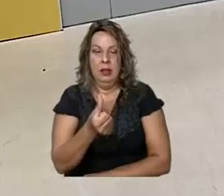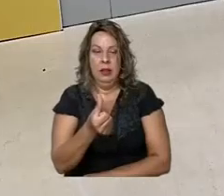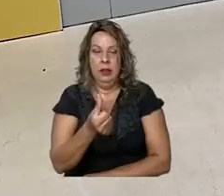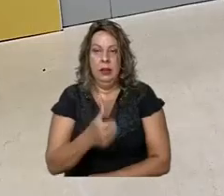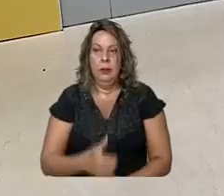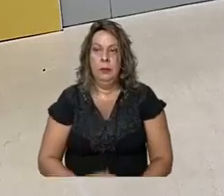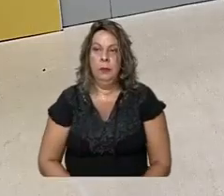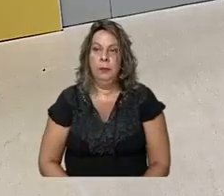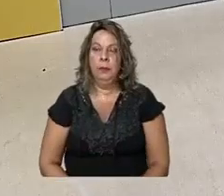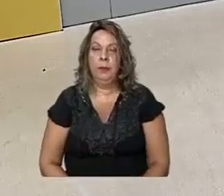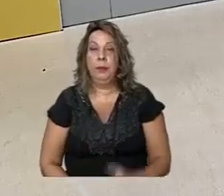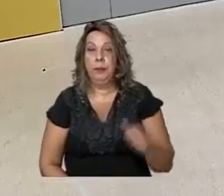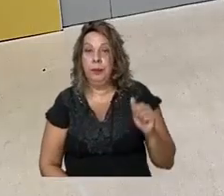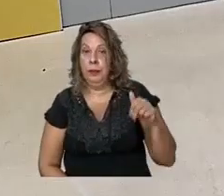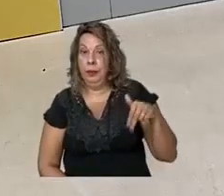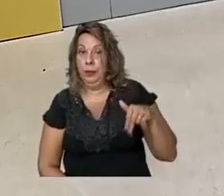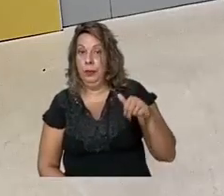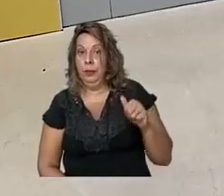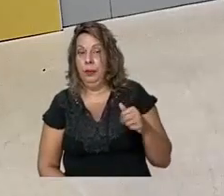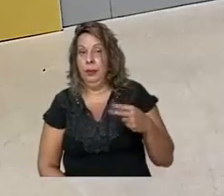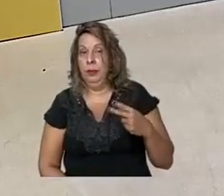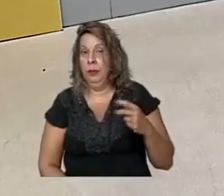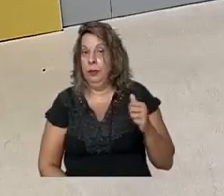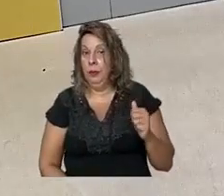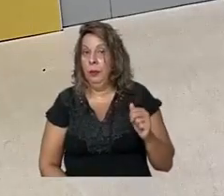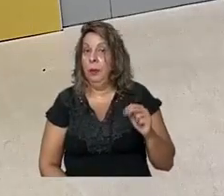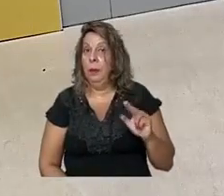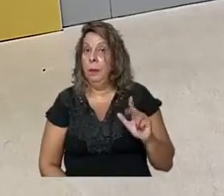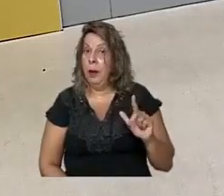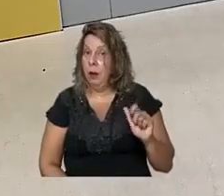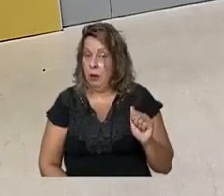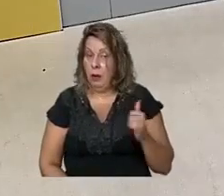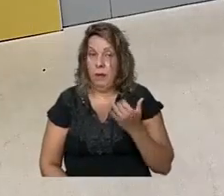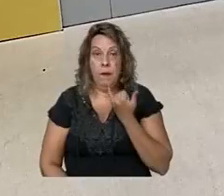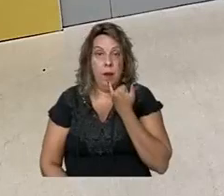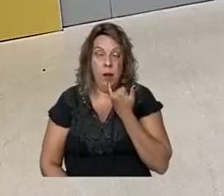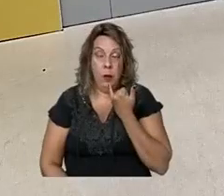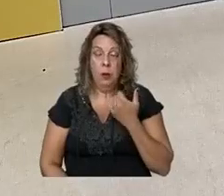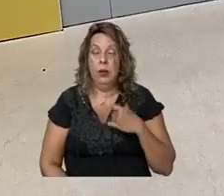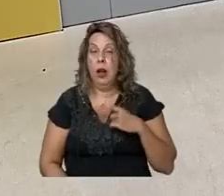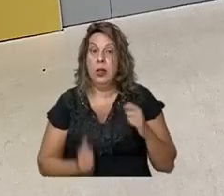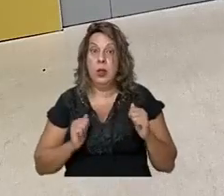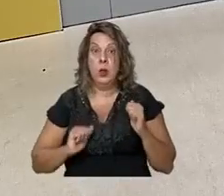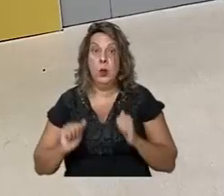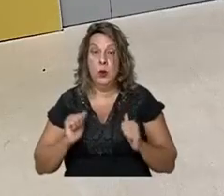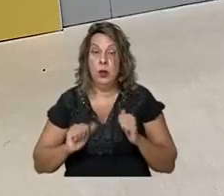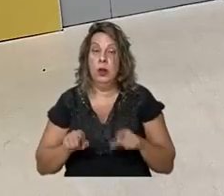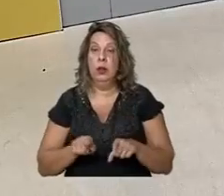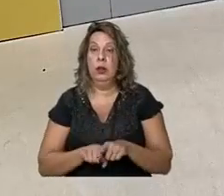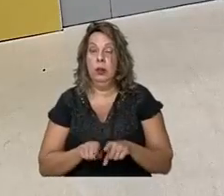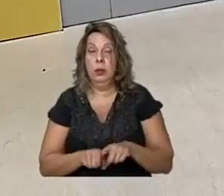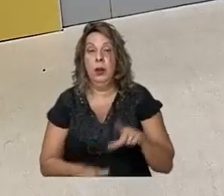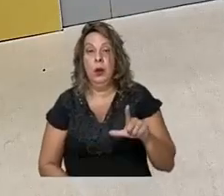o 56, Ana Paula Mota diz que já está ansiosa, aí a Gessiana Freitas também,